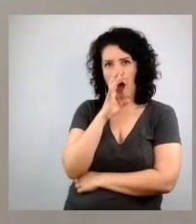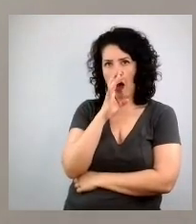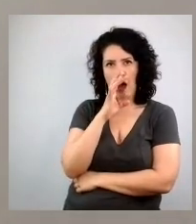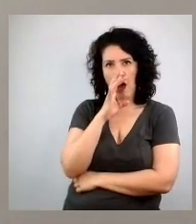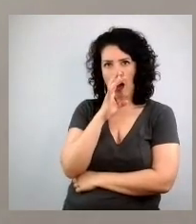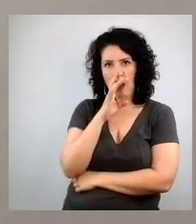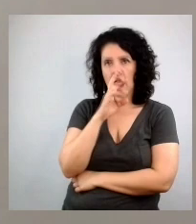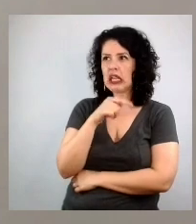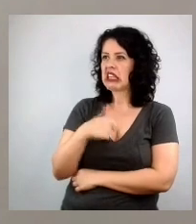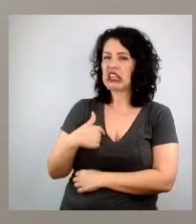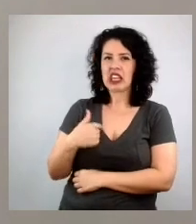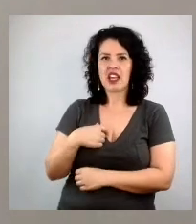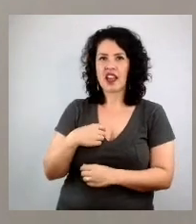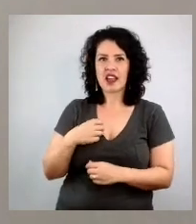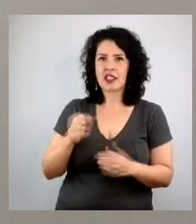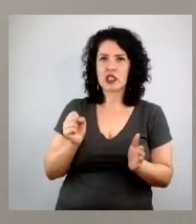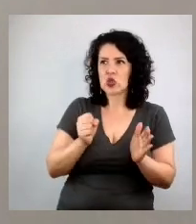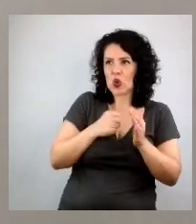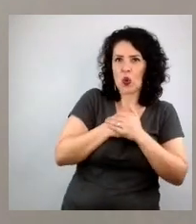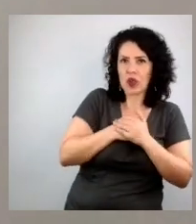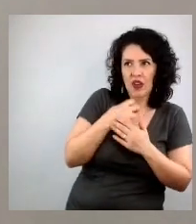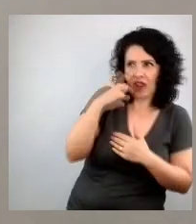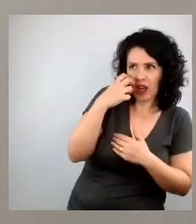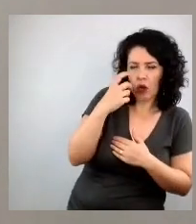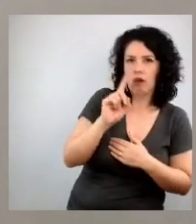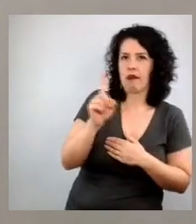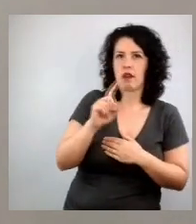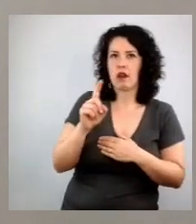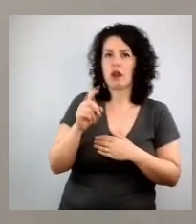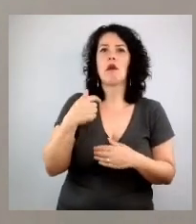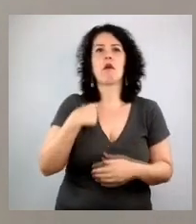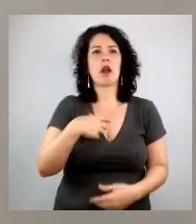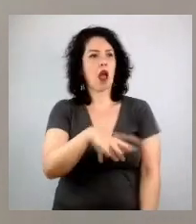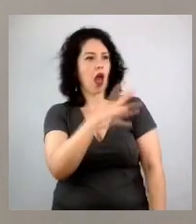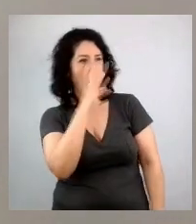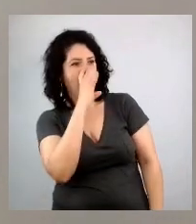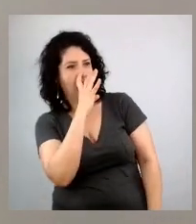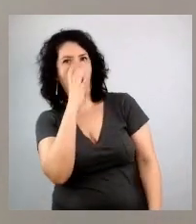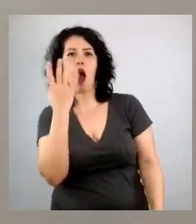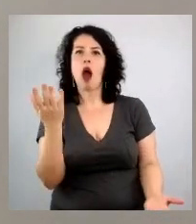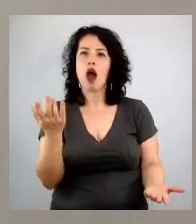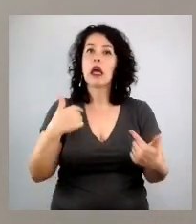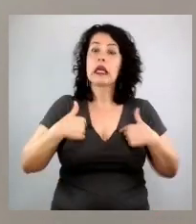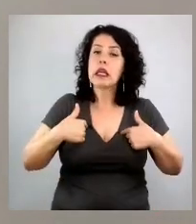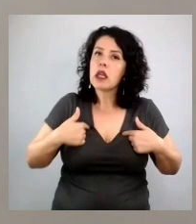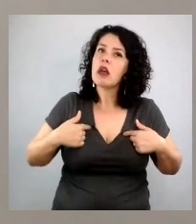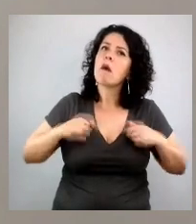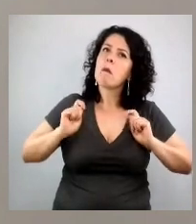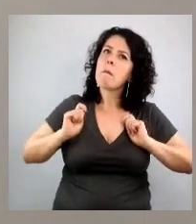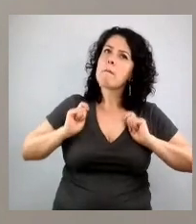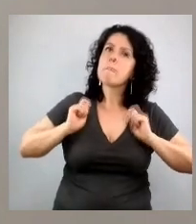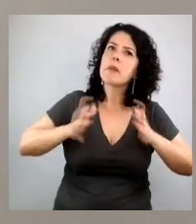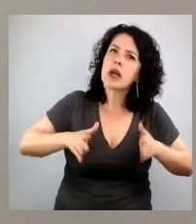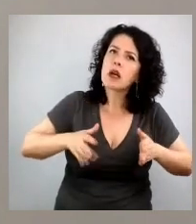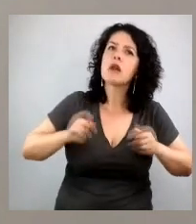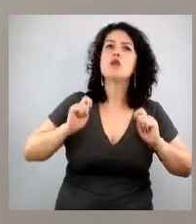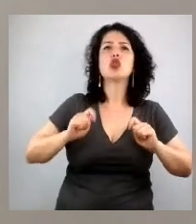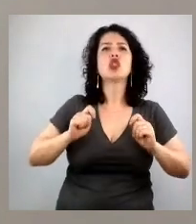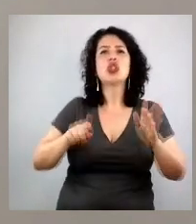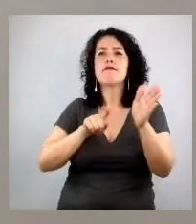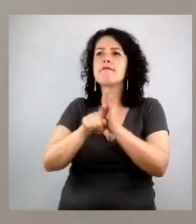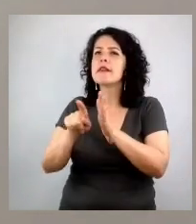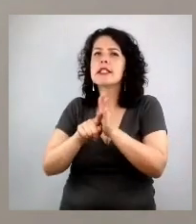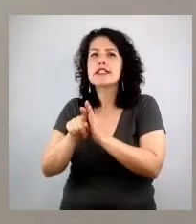espantado, não tiveram pudor nenhum de mostrar que não acreditavam que eu seria capaz de entregar uma pesquisa tão completa quanto